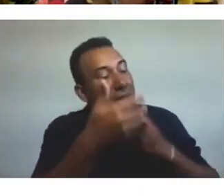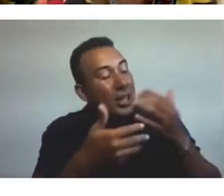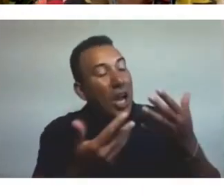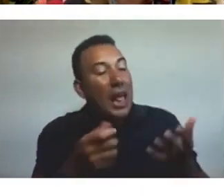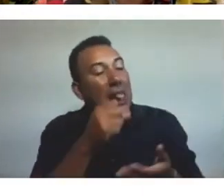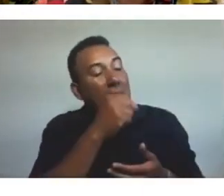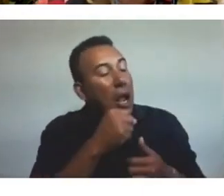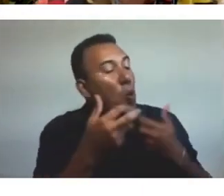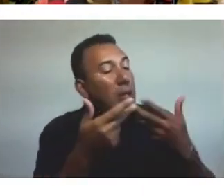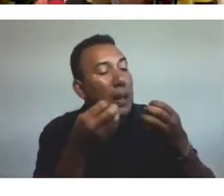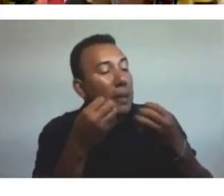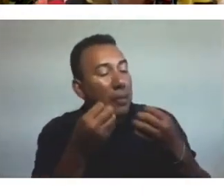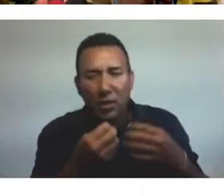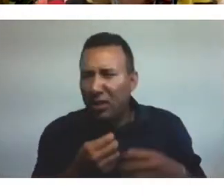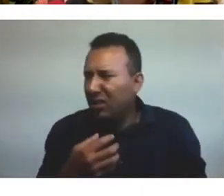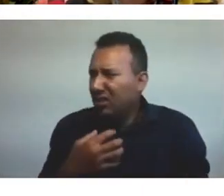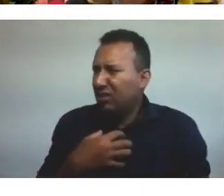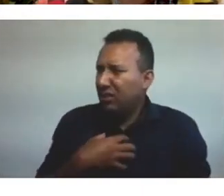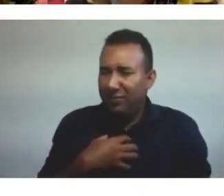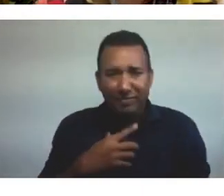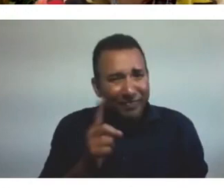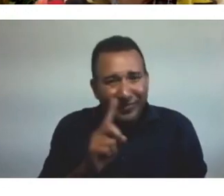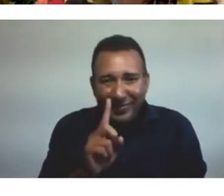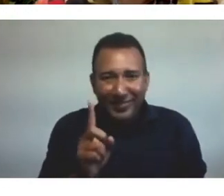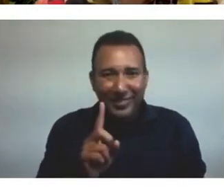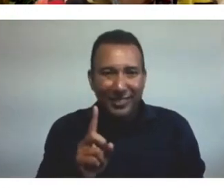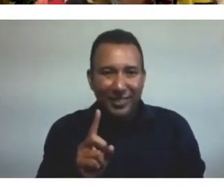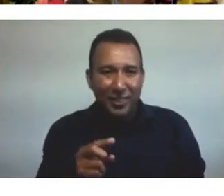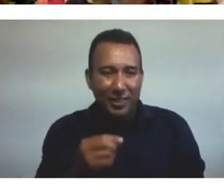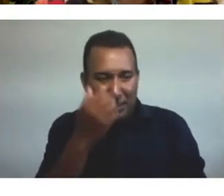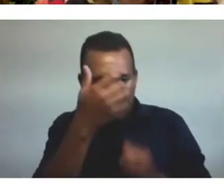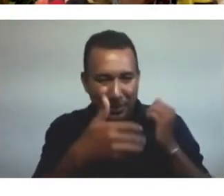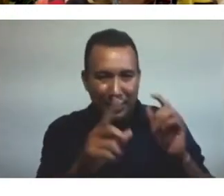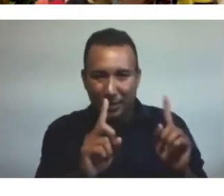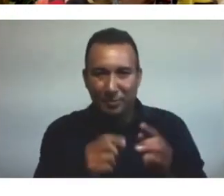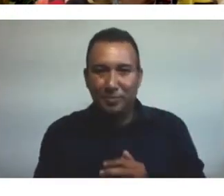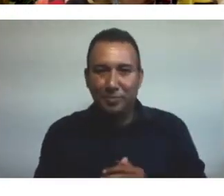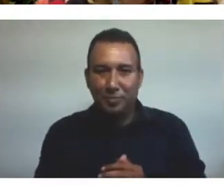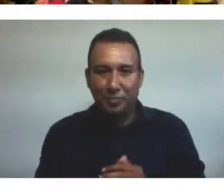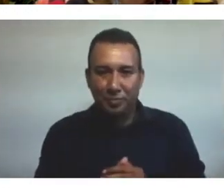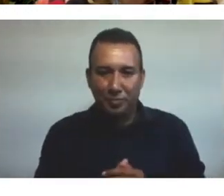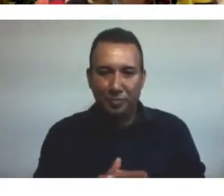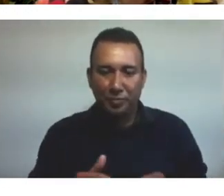sentimentos negativos nessas crianças. Próximo.